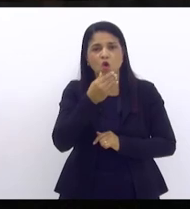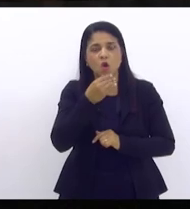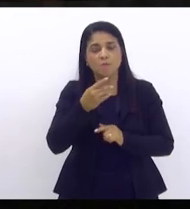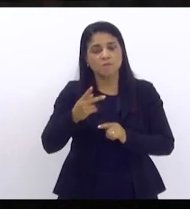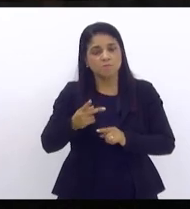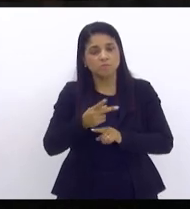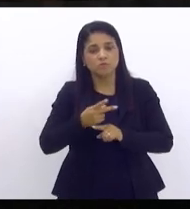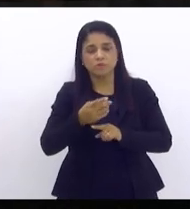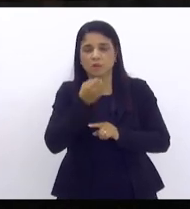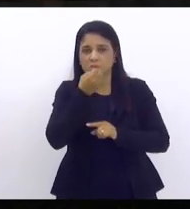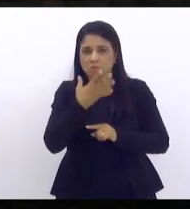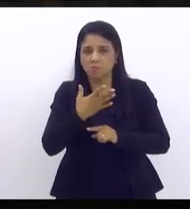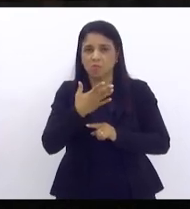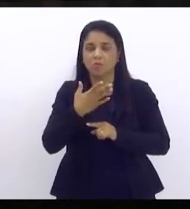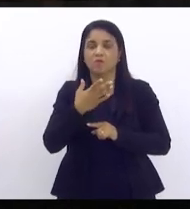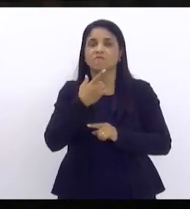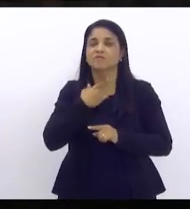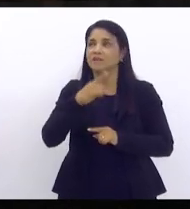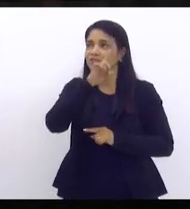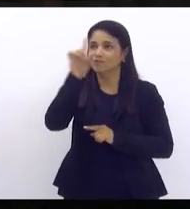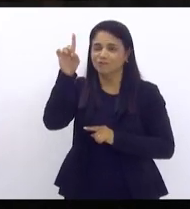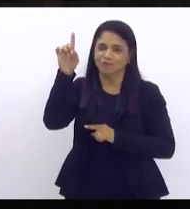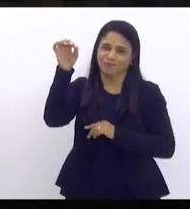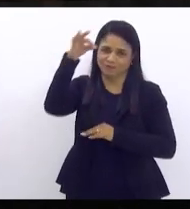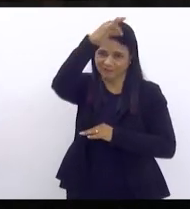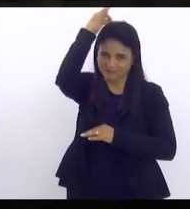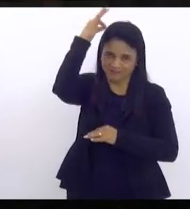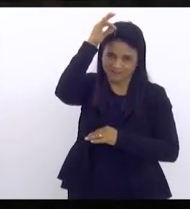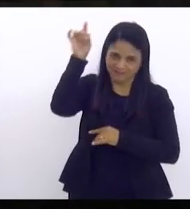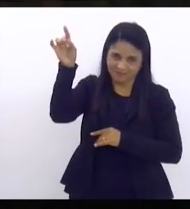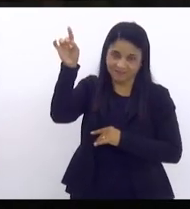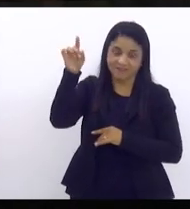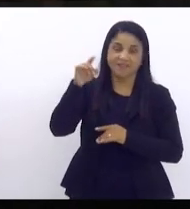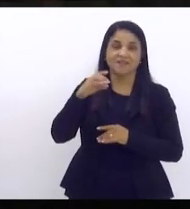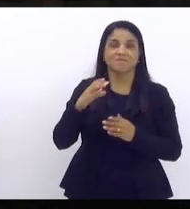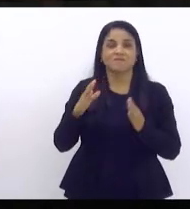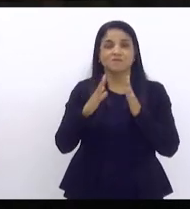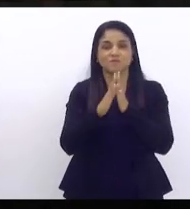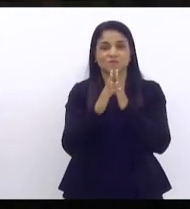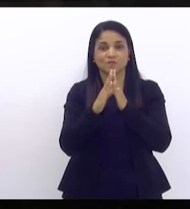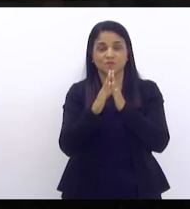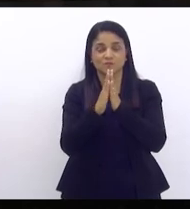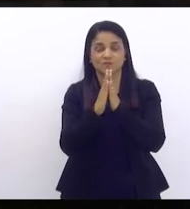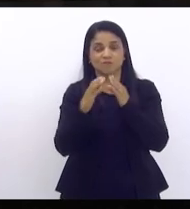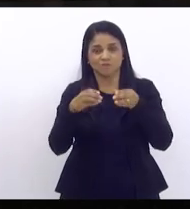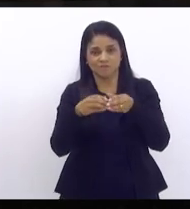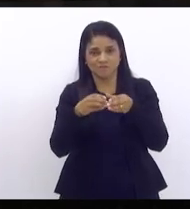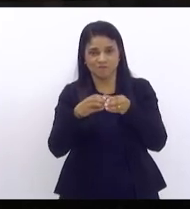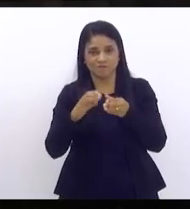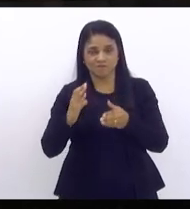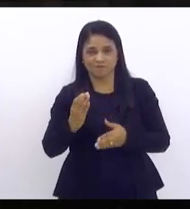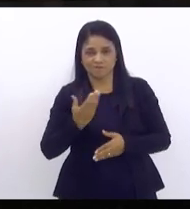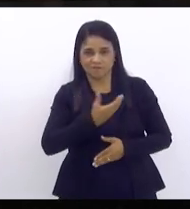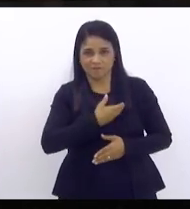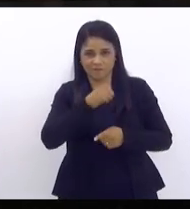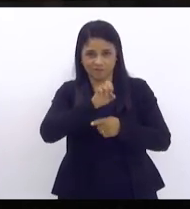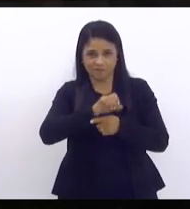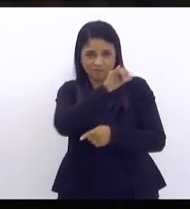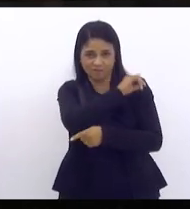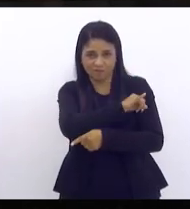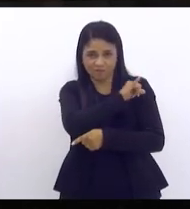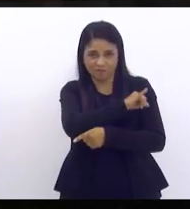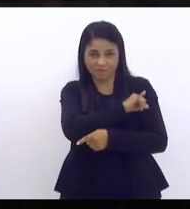comum e a santidade. Renovação Carismática Católica do estado do Rio de Janeiro. Uma